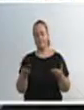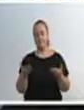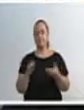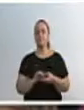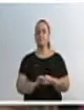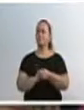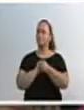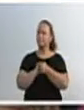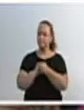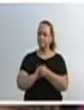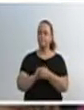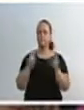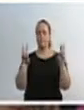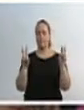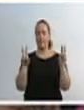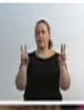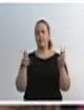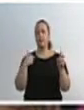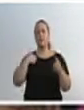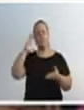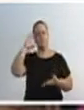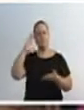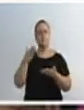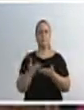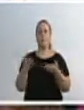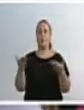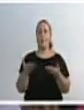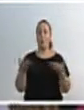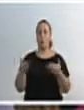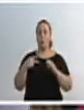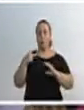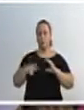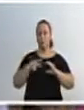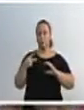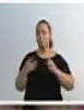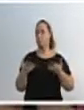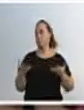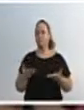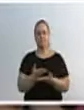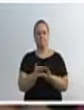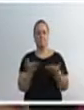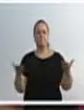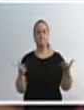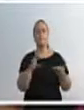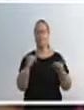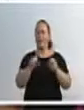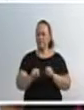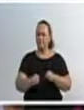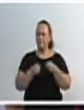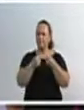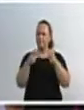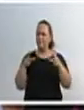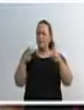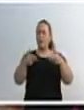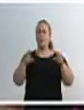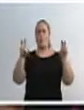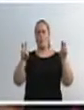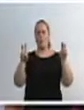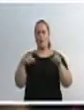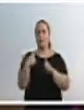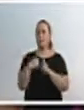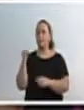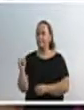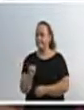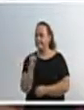parabéns por esse tema, eu acredito que hoje, aqui nessa casa, praticamente todos os vereadores vão defender esse mesmo tema, que é muito